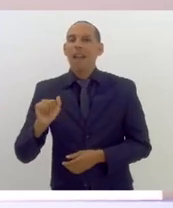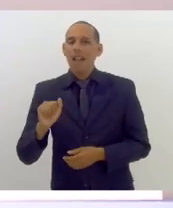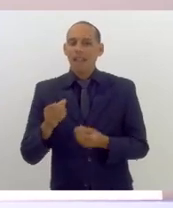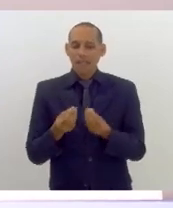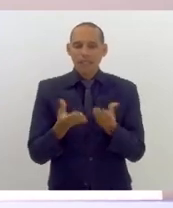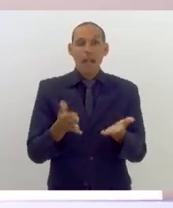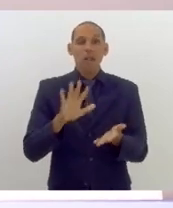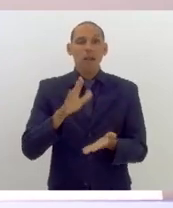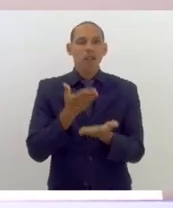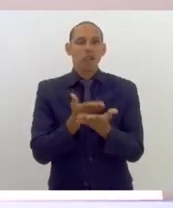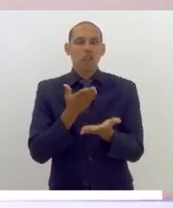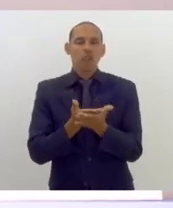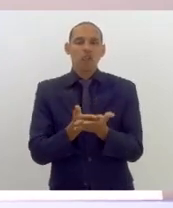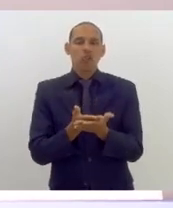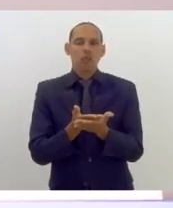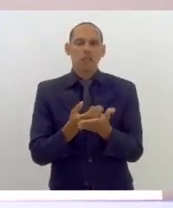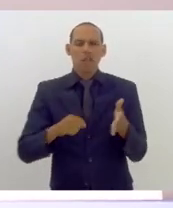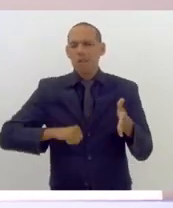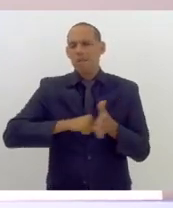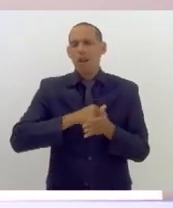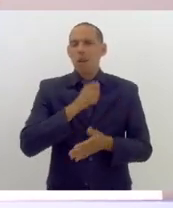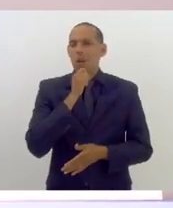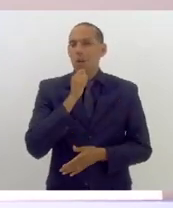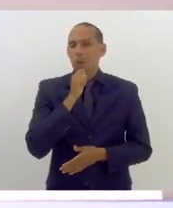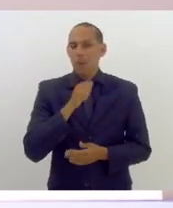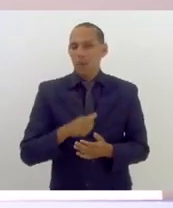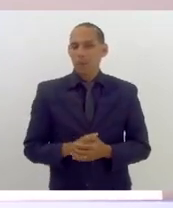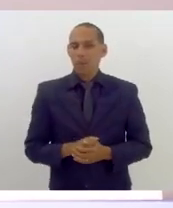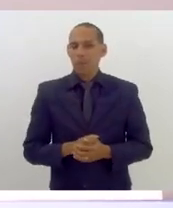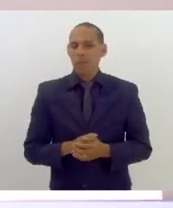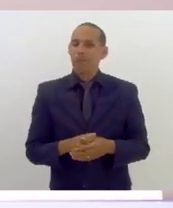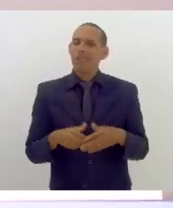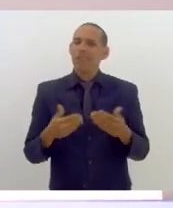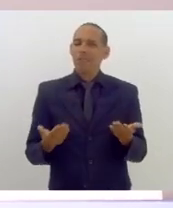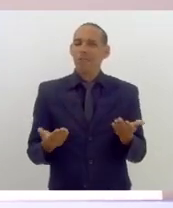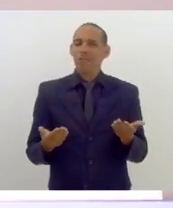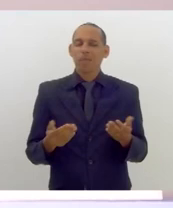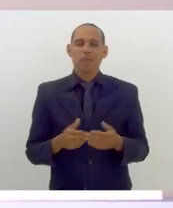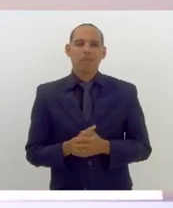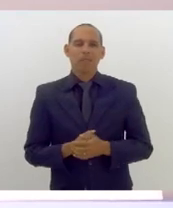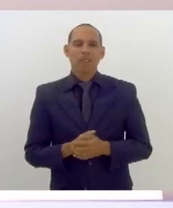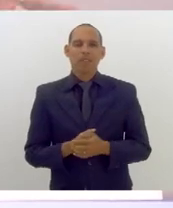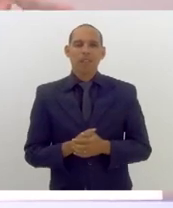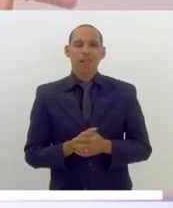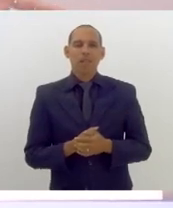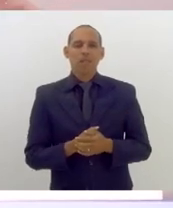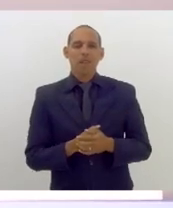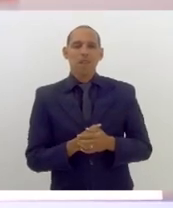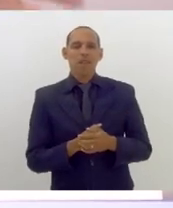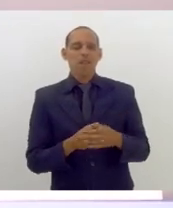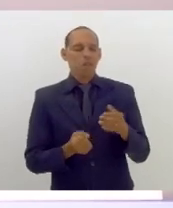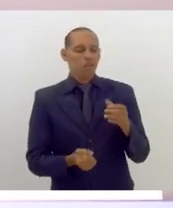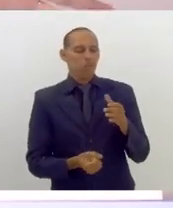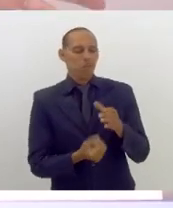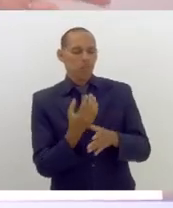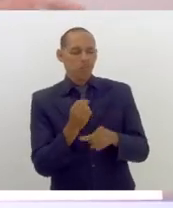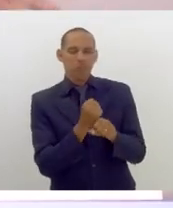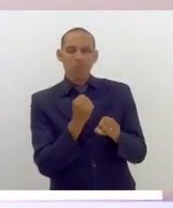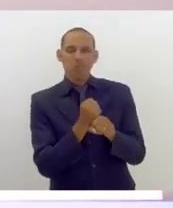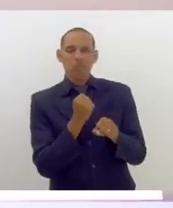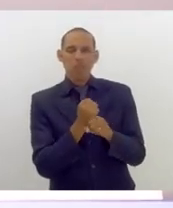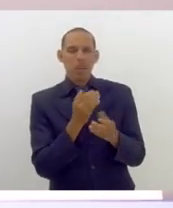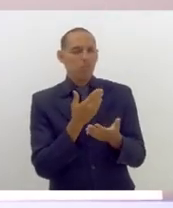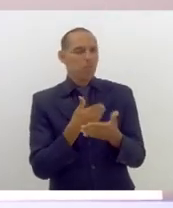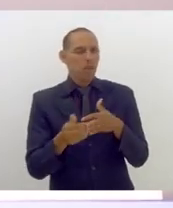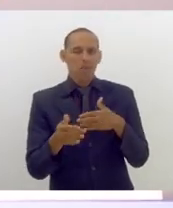ambiental todas as vezes que se tem que se realizar um empreendimento sempre ineia